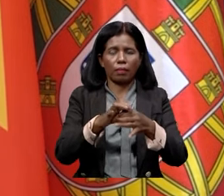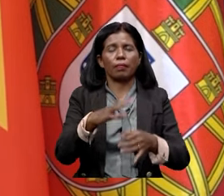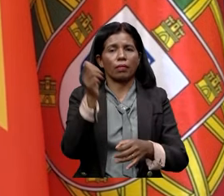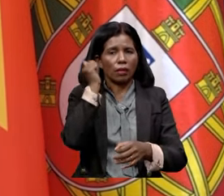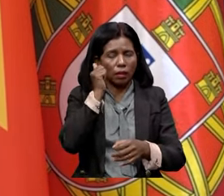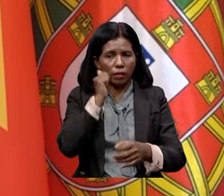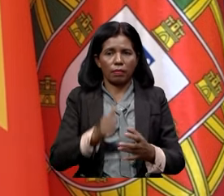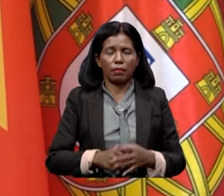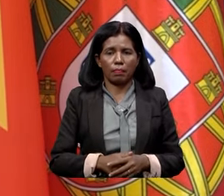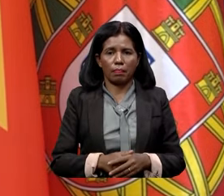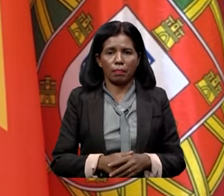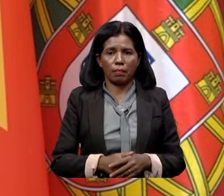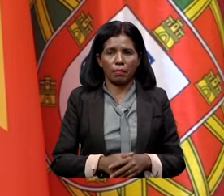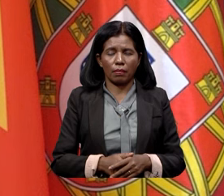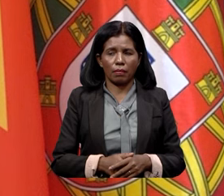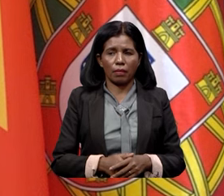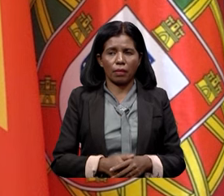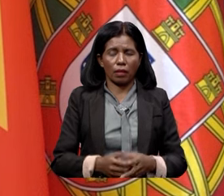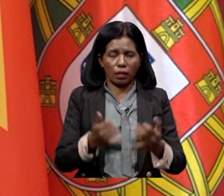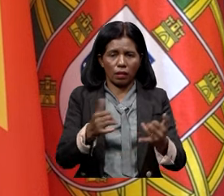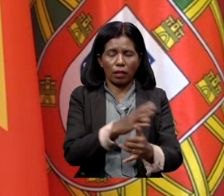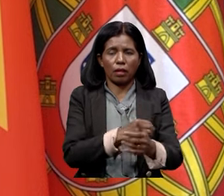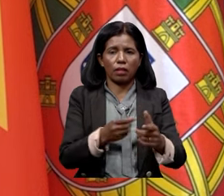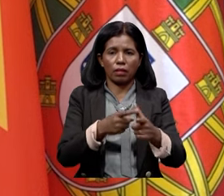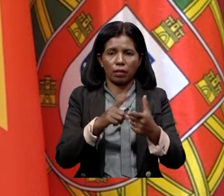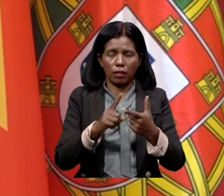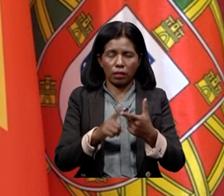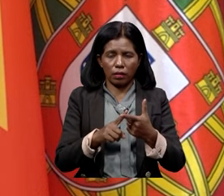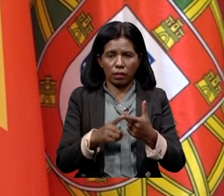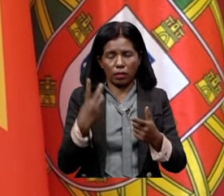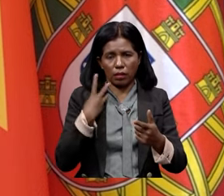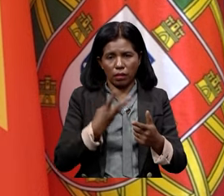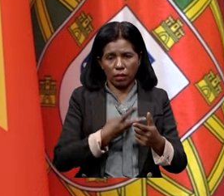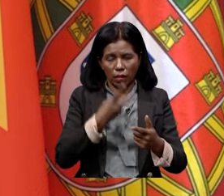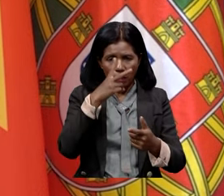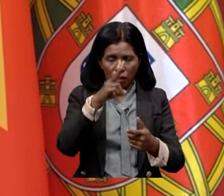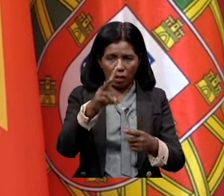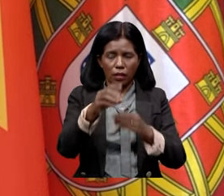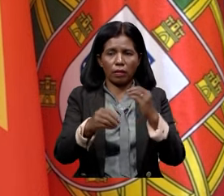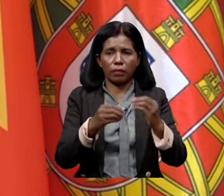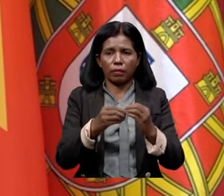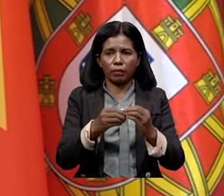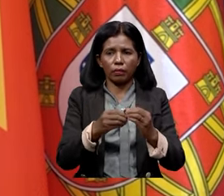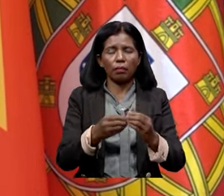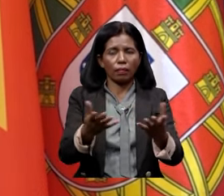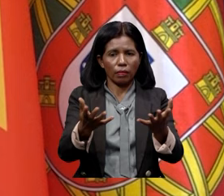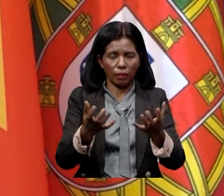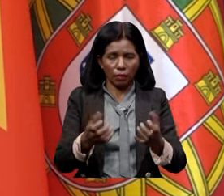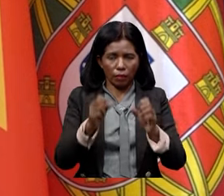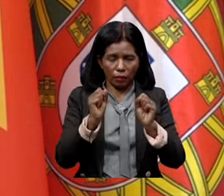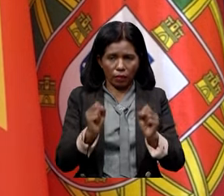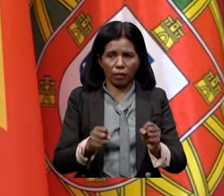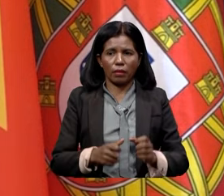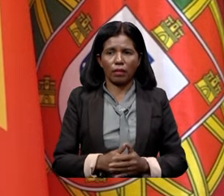E nessa sequência, creio que ficarão ainda mais disponíveis